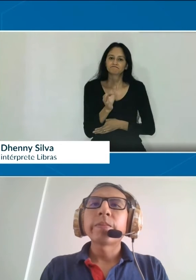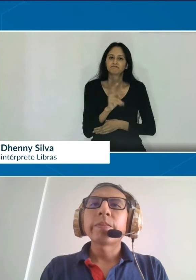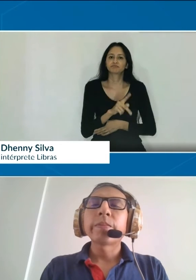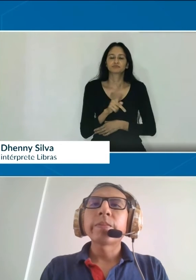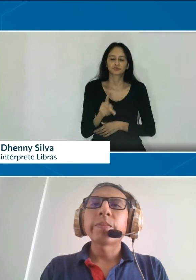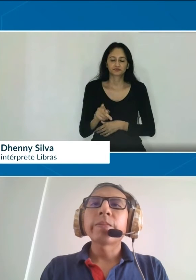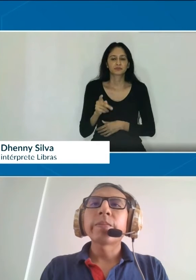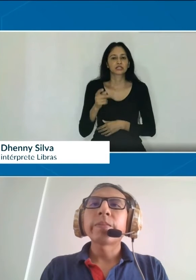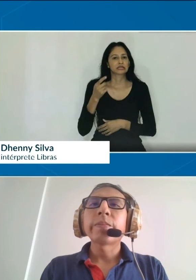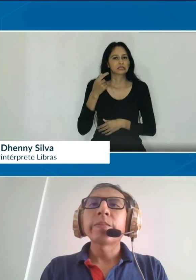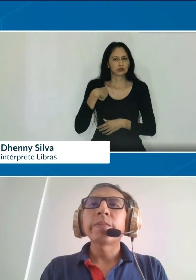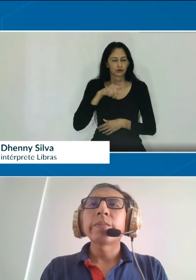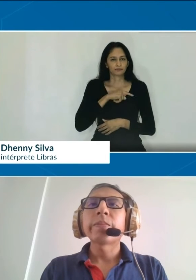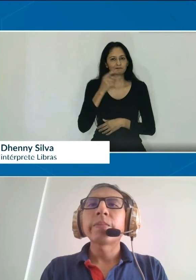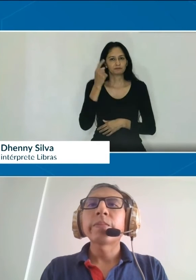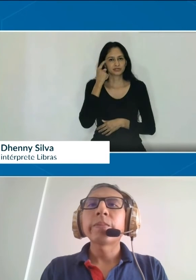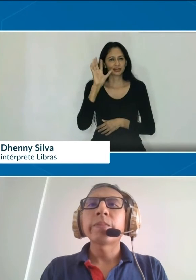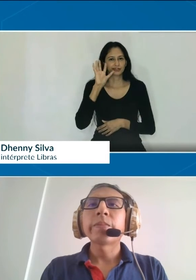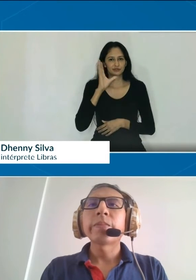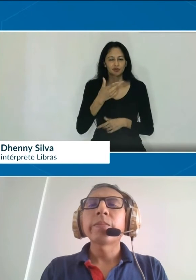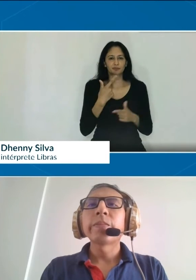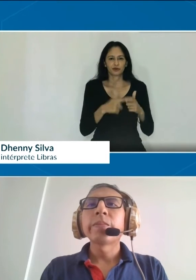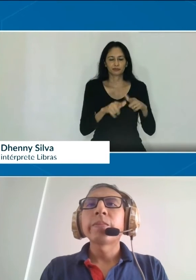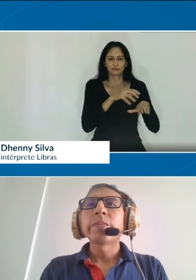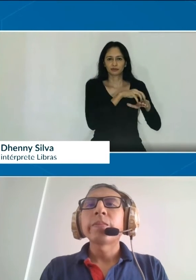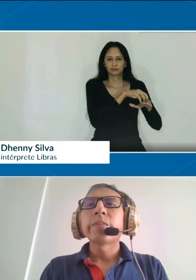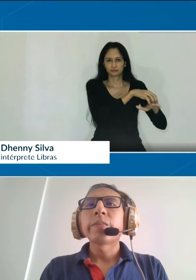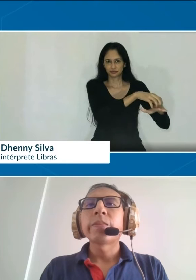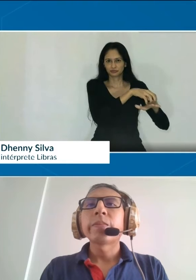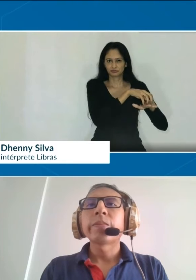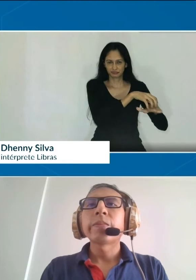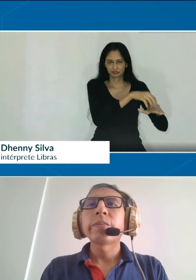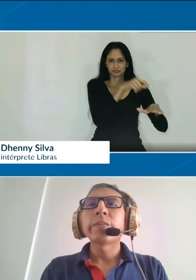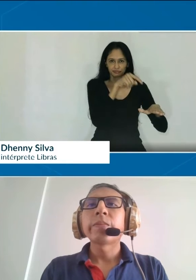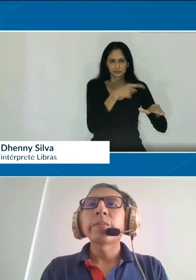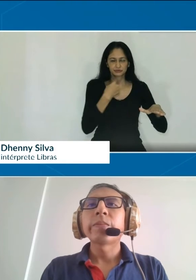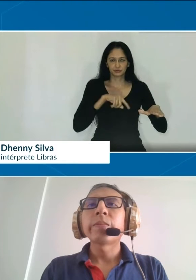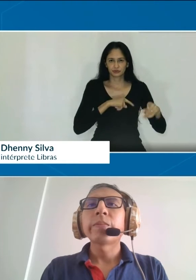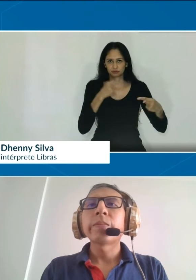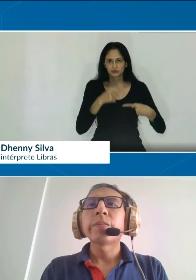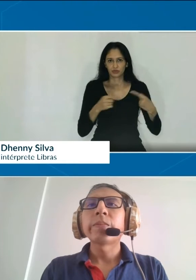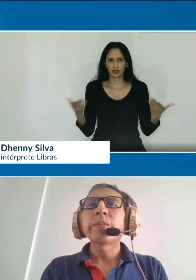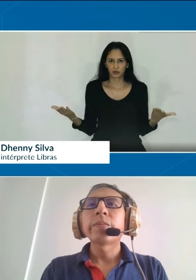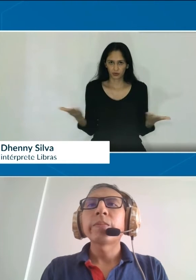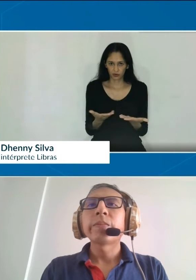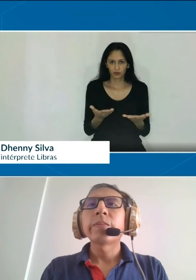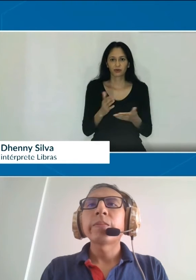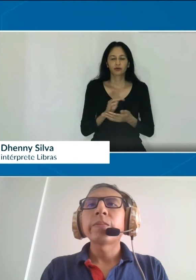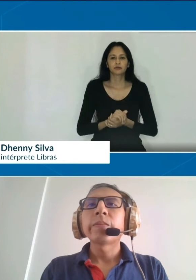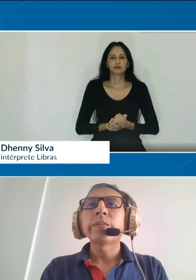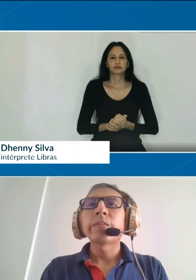pensando no transporte coletivo, que é o que nós estamos falando nesse momento, a gente precisa também